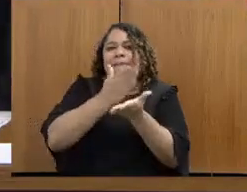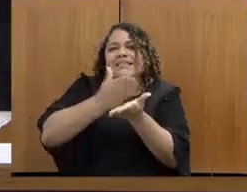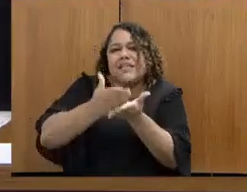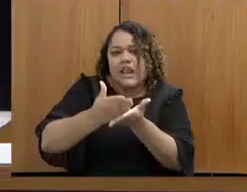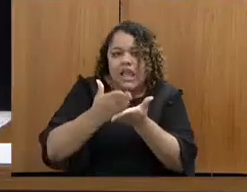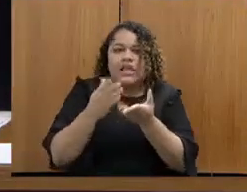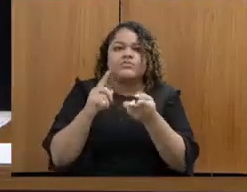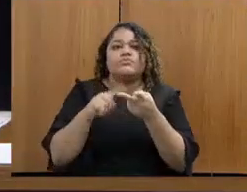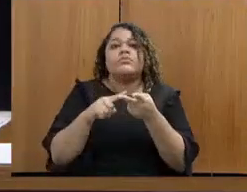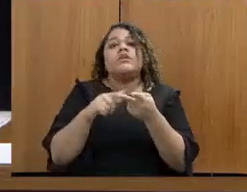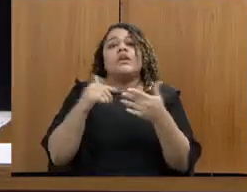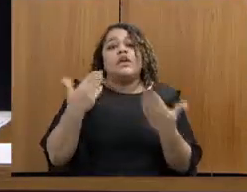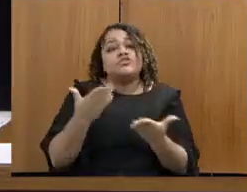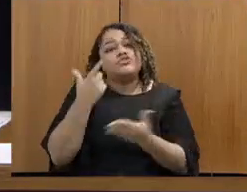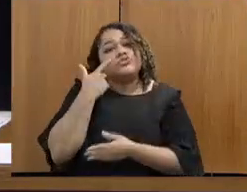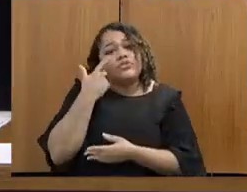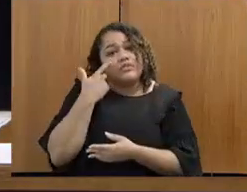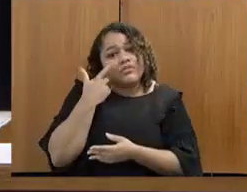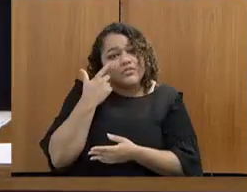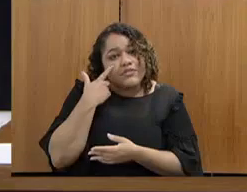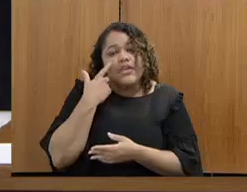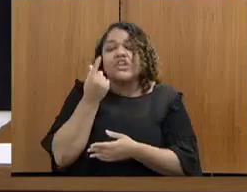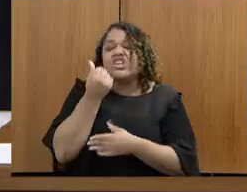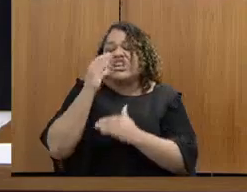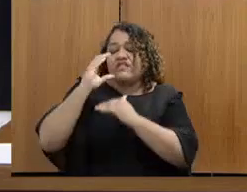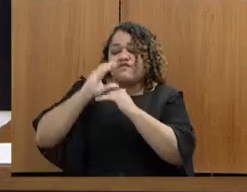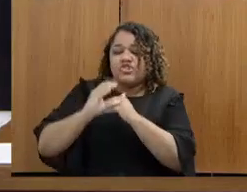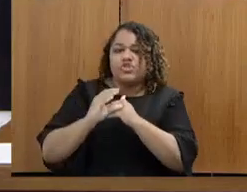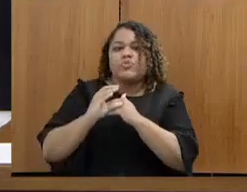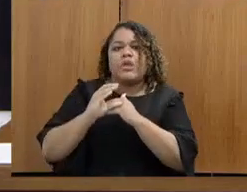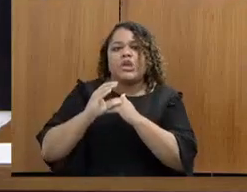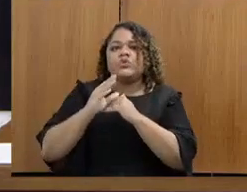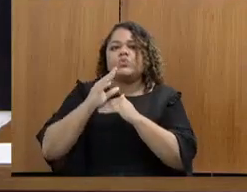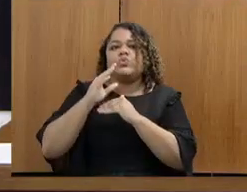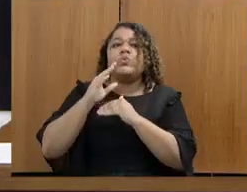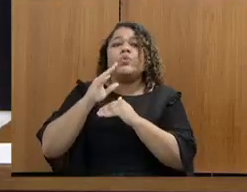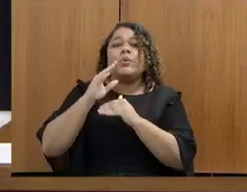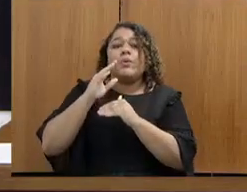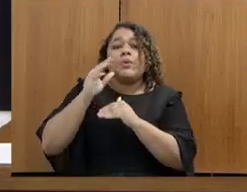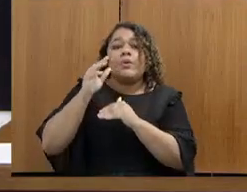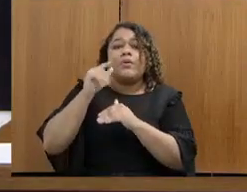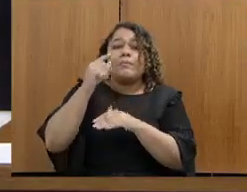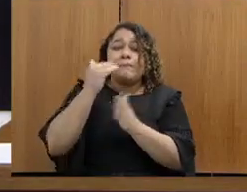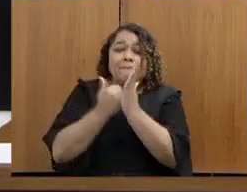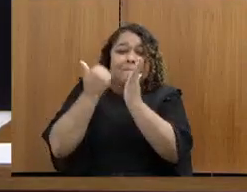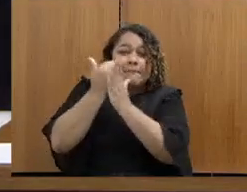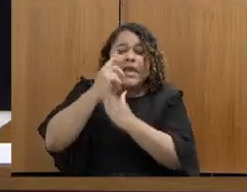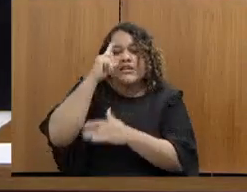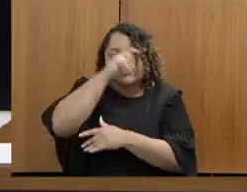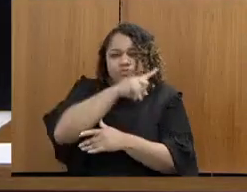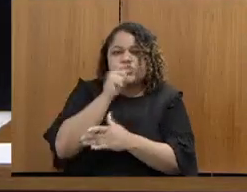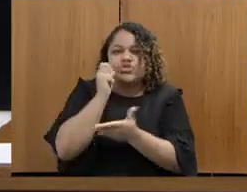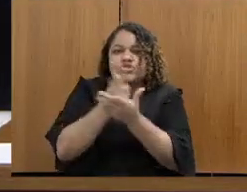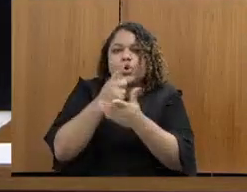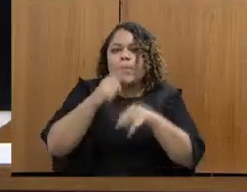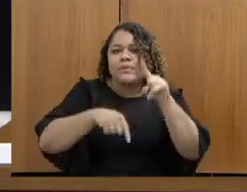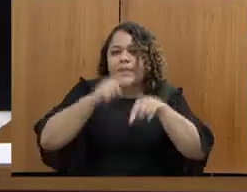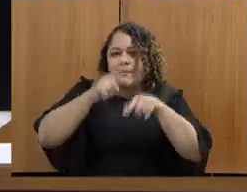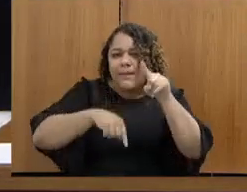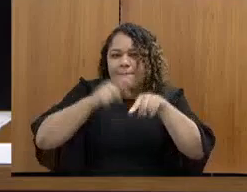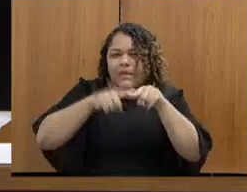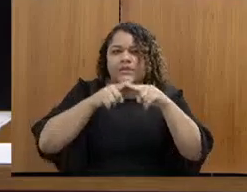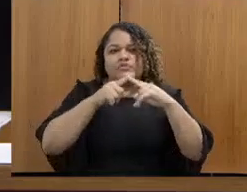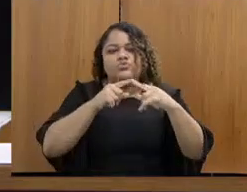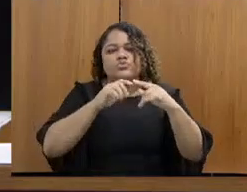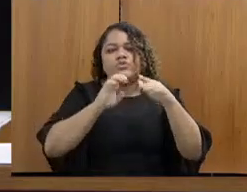dificuldades nos investimentos de compra de equipamentos de custeio de estruturas de delegacias de polícia